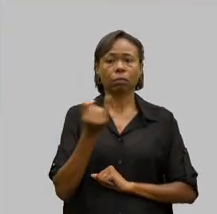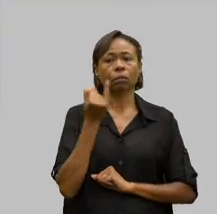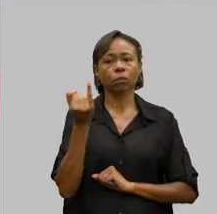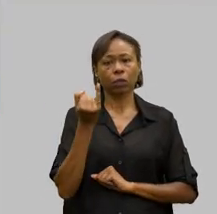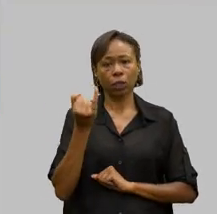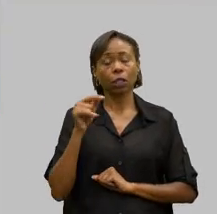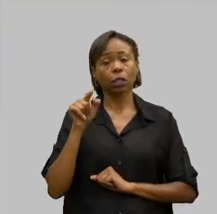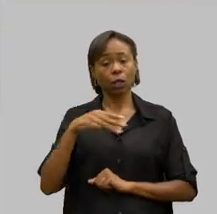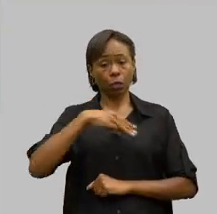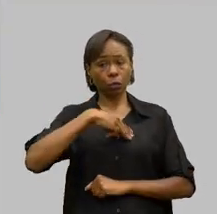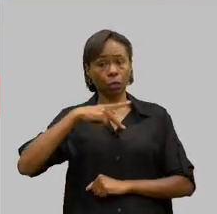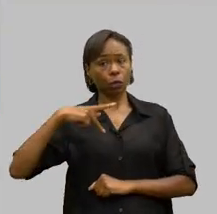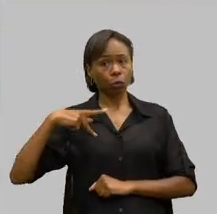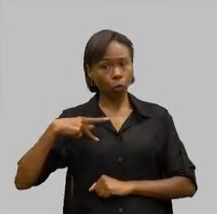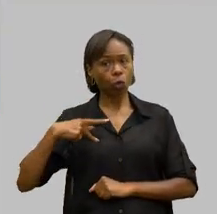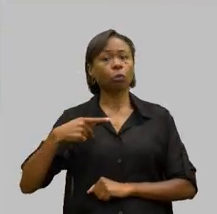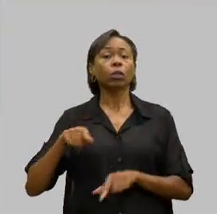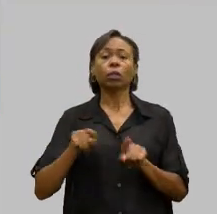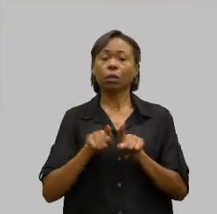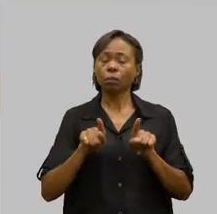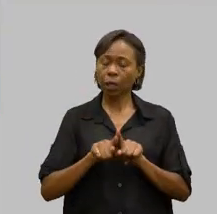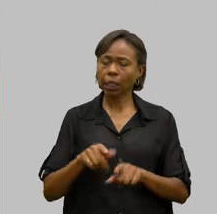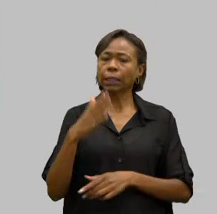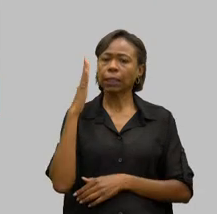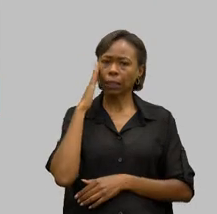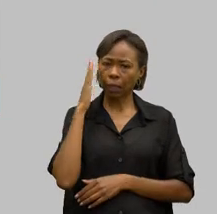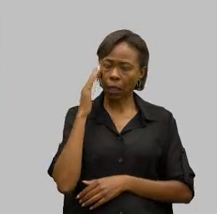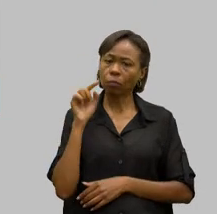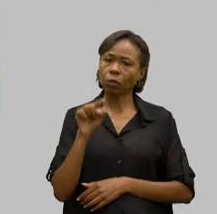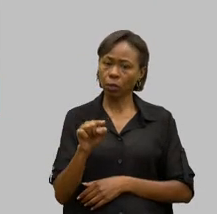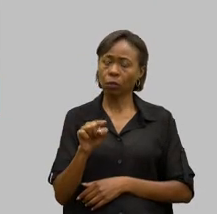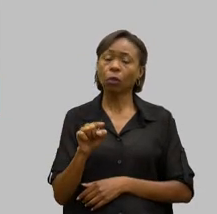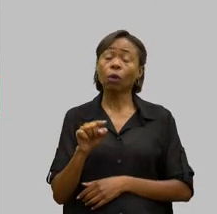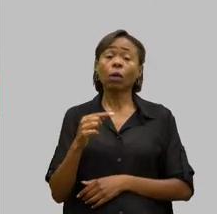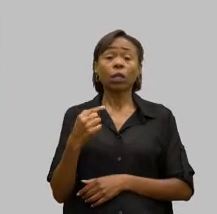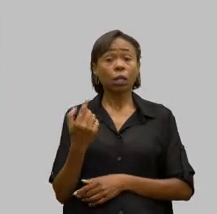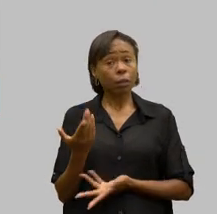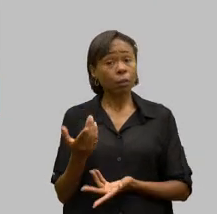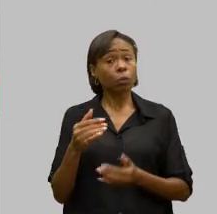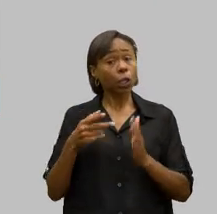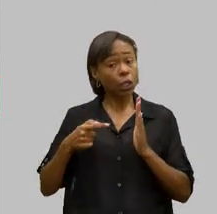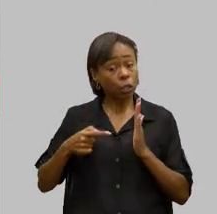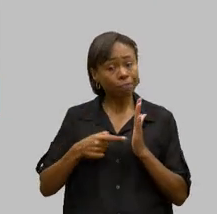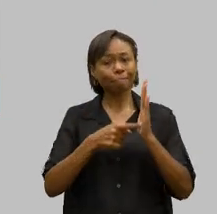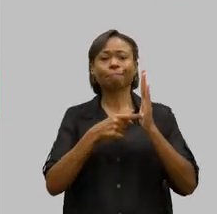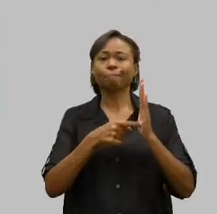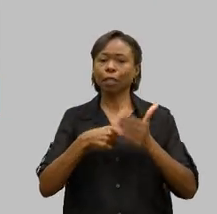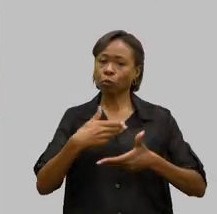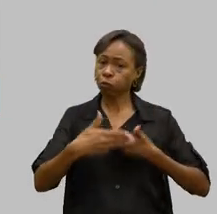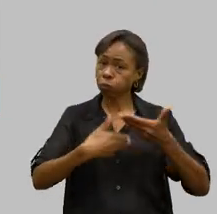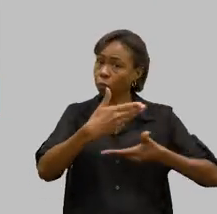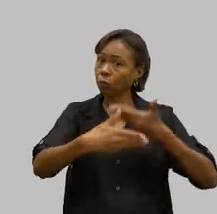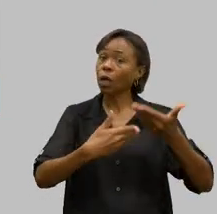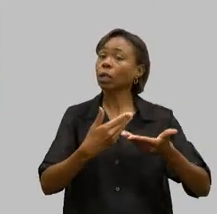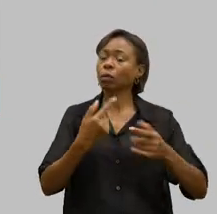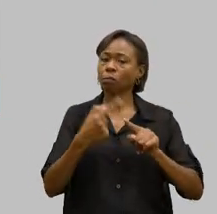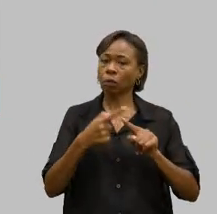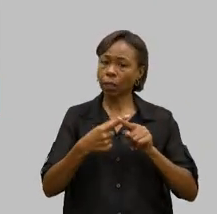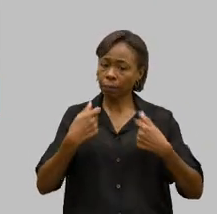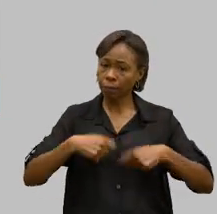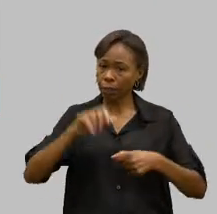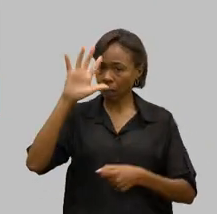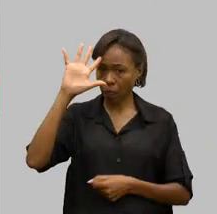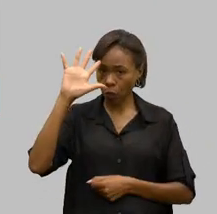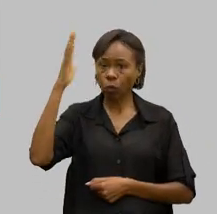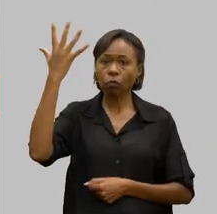Ministério Público também reconhece isso. Tanto é que nós estamos com essa denúncia caminhando, porque ela precisa ser resolvida